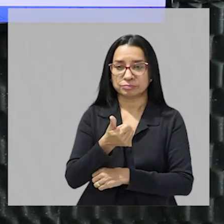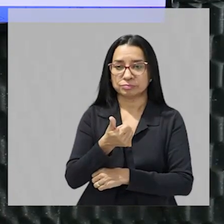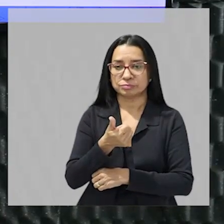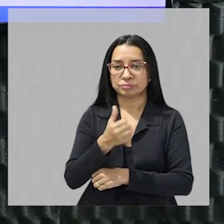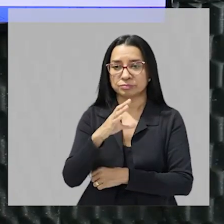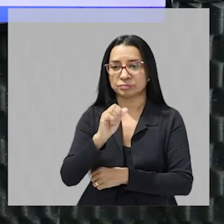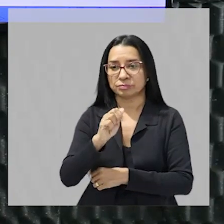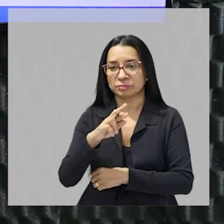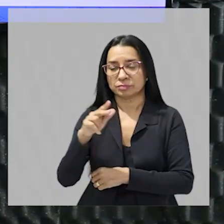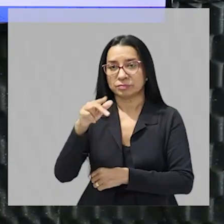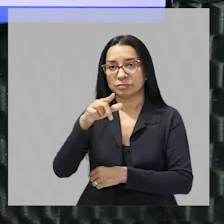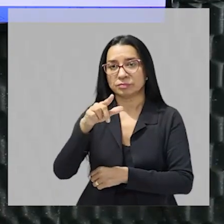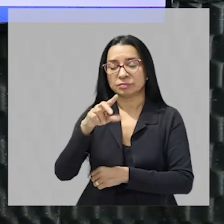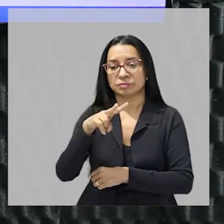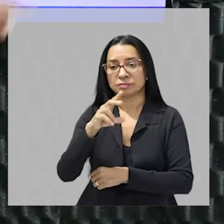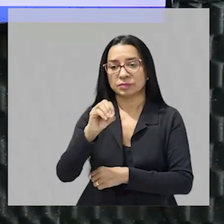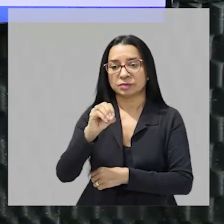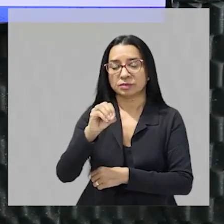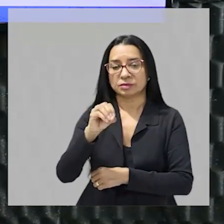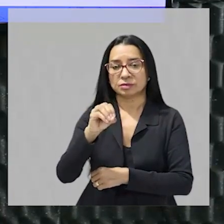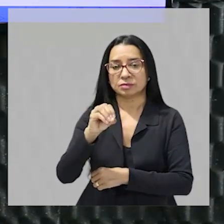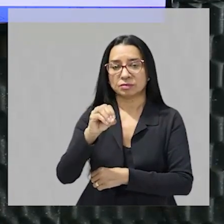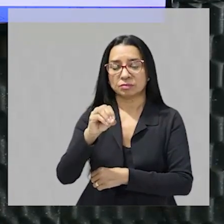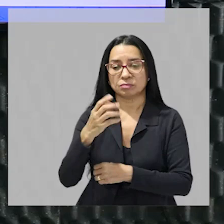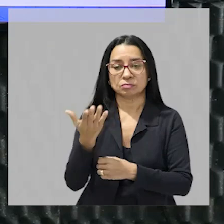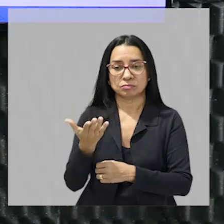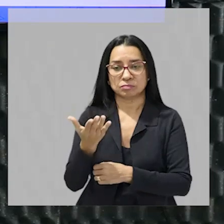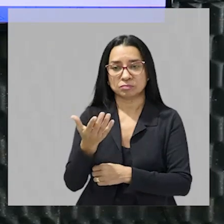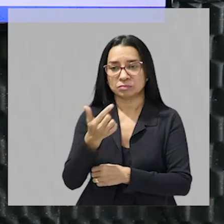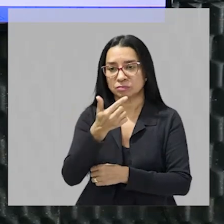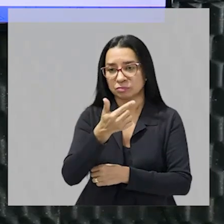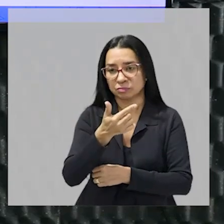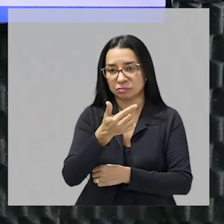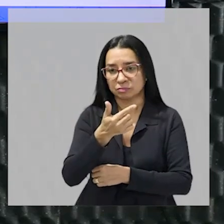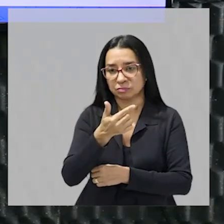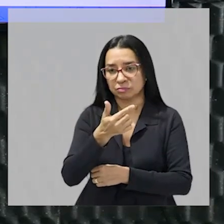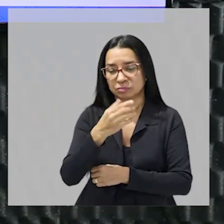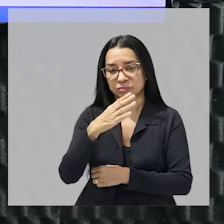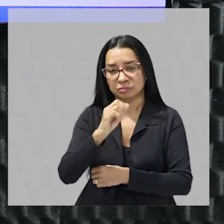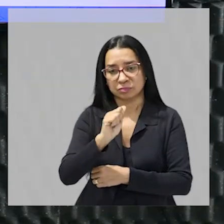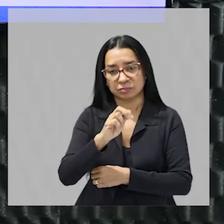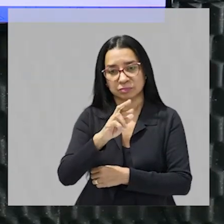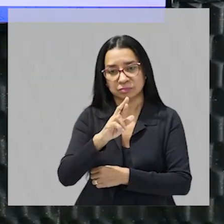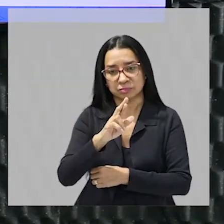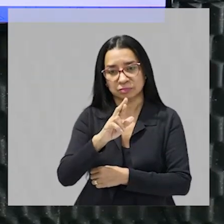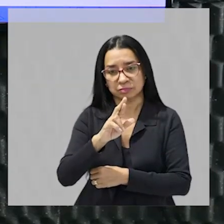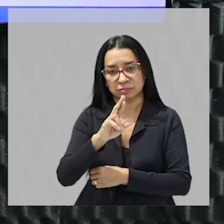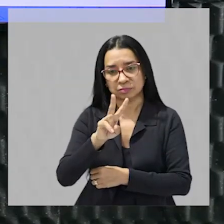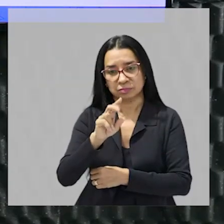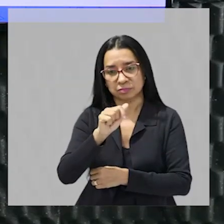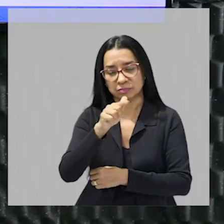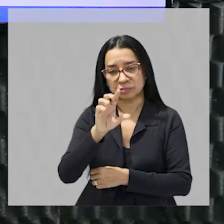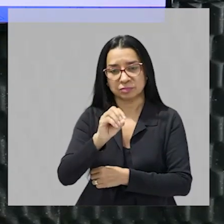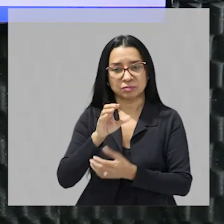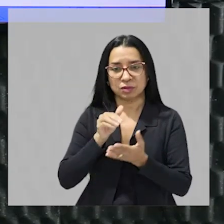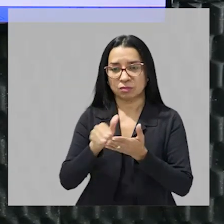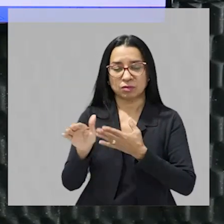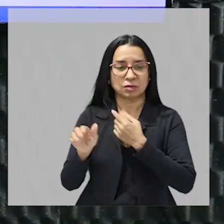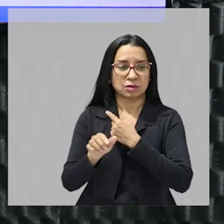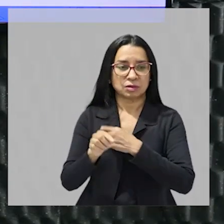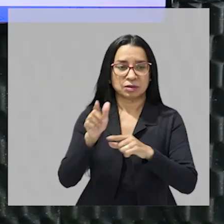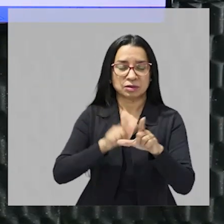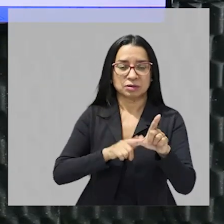carvão. Carvão era 24, foi para 29. Carvão está fora. Então, letra A errada. Letra B,